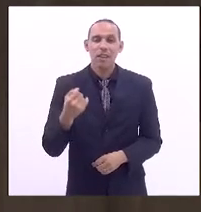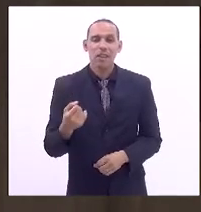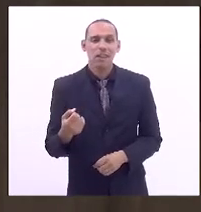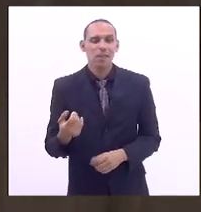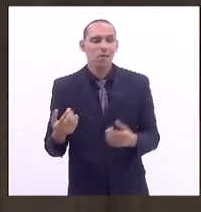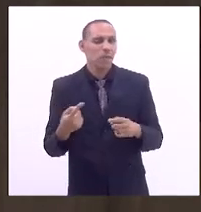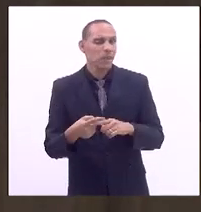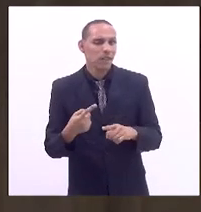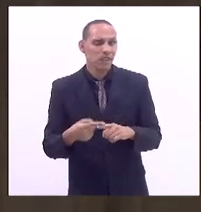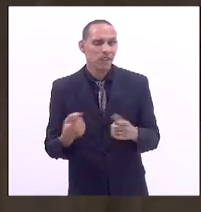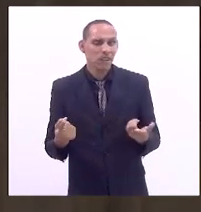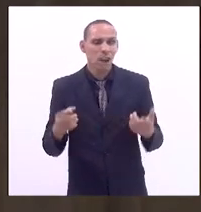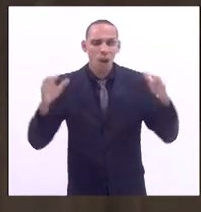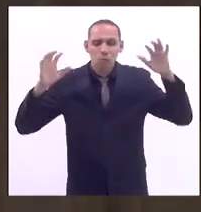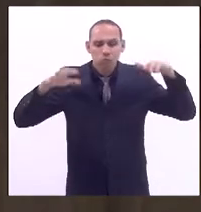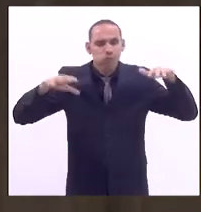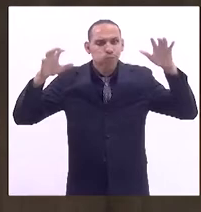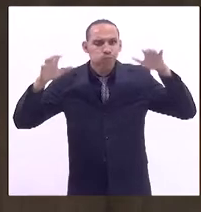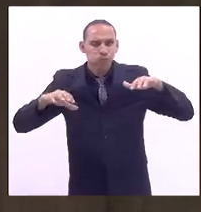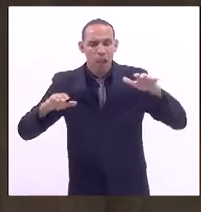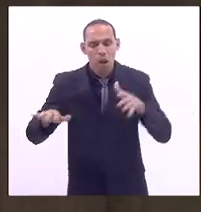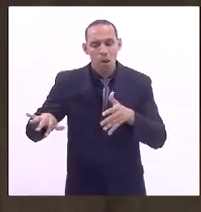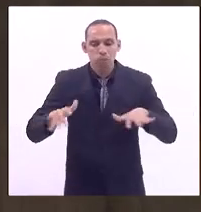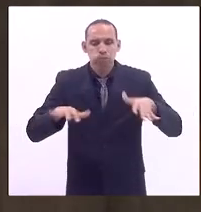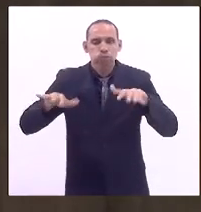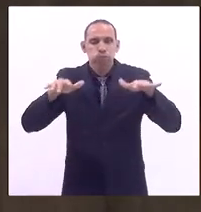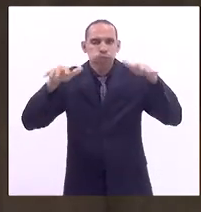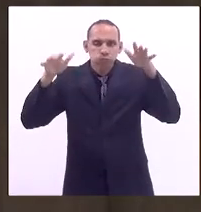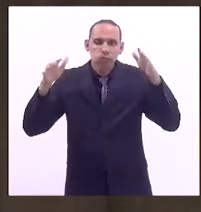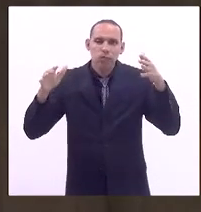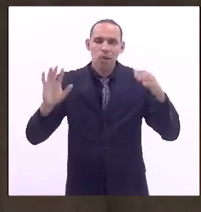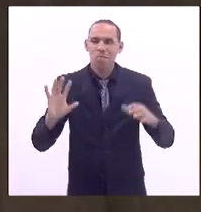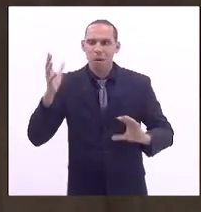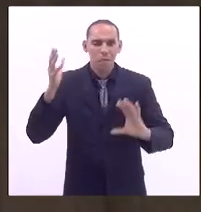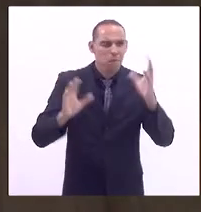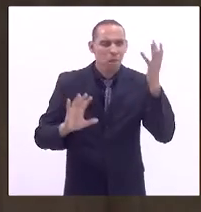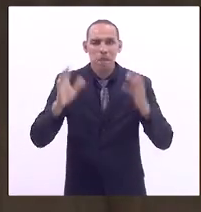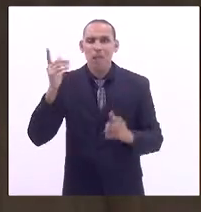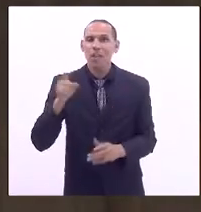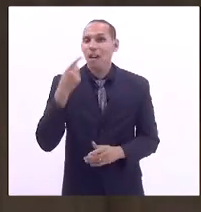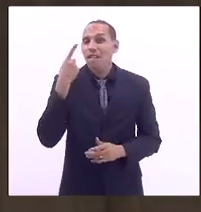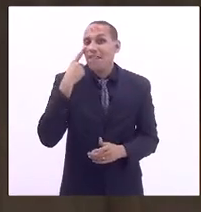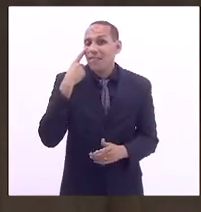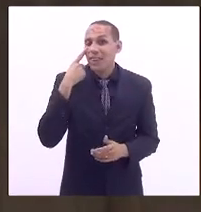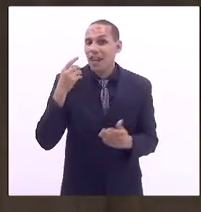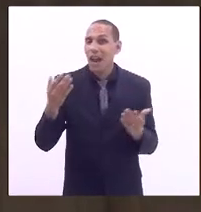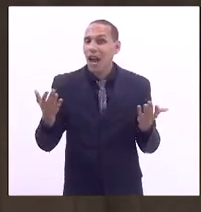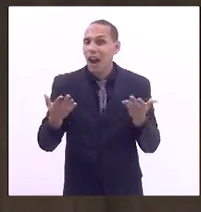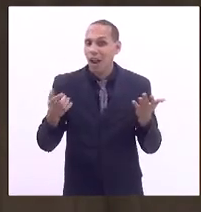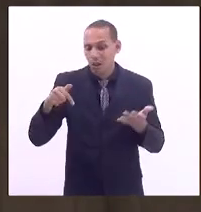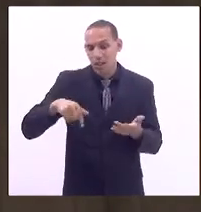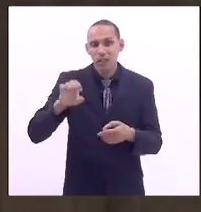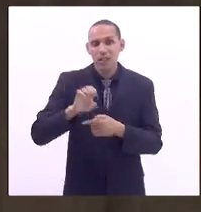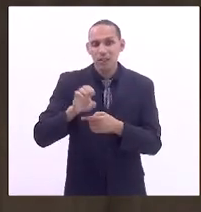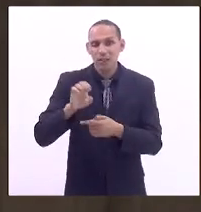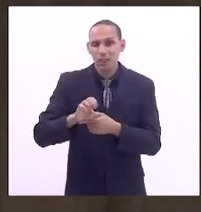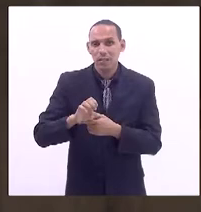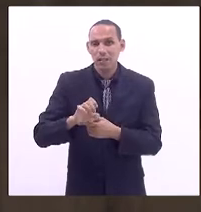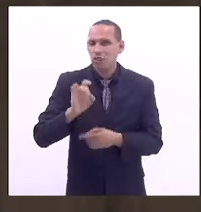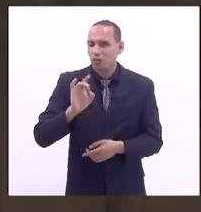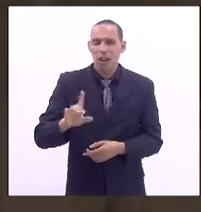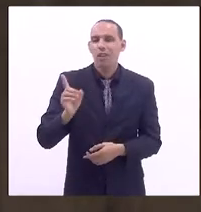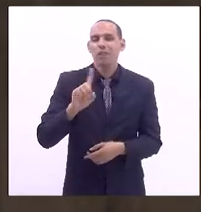por toda essa questão de chuvas alagamentos e desastre que a gente vê acontecer não só de no estado do Rio de